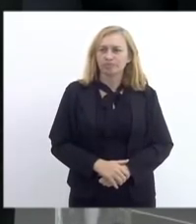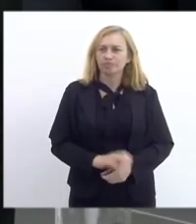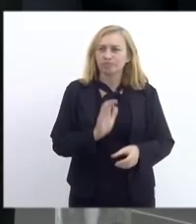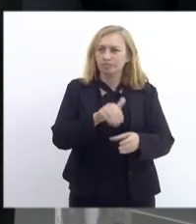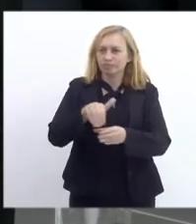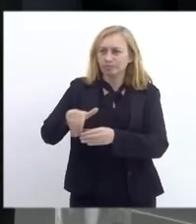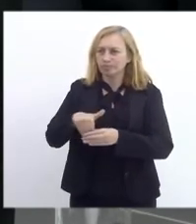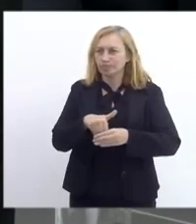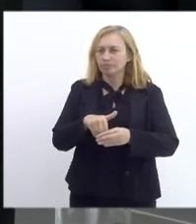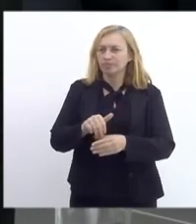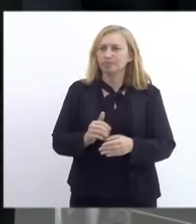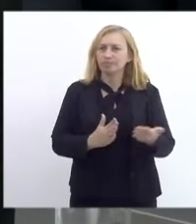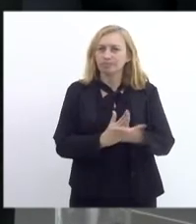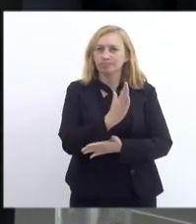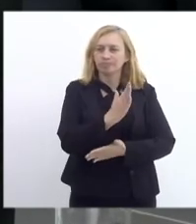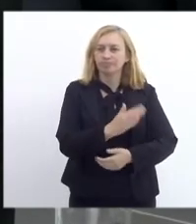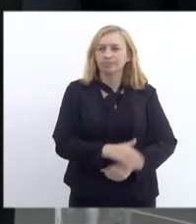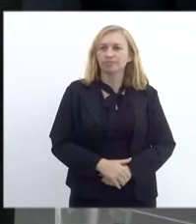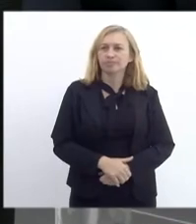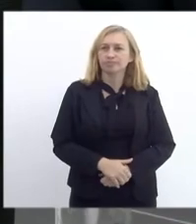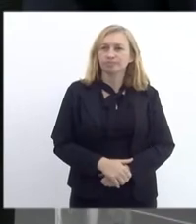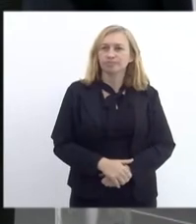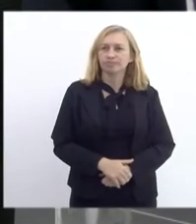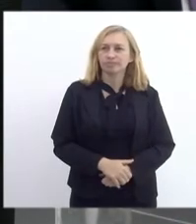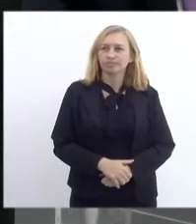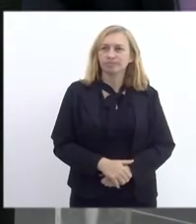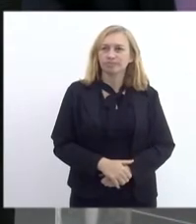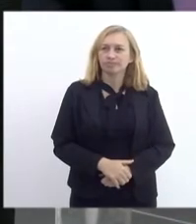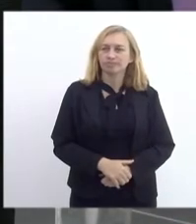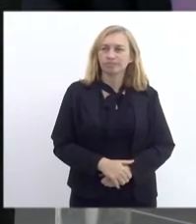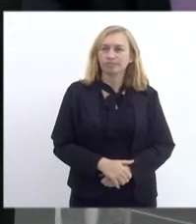Em votação. Aprovado.